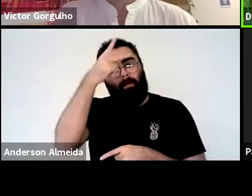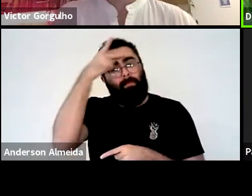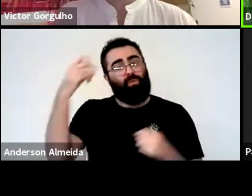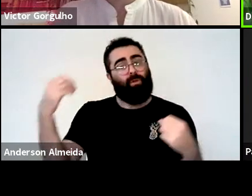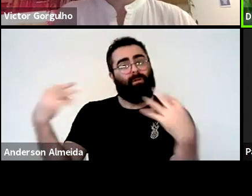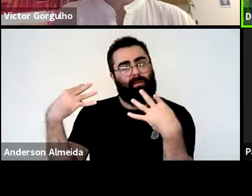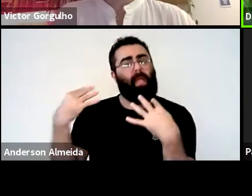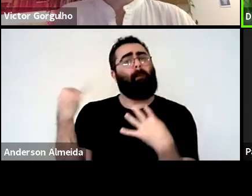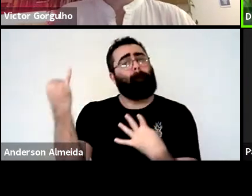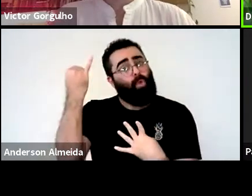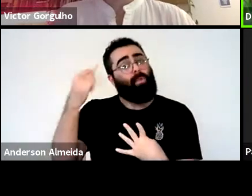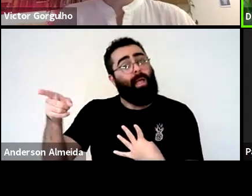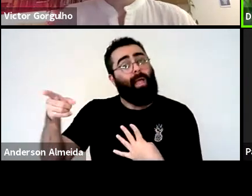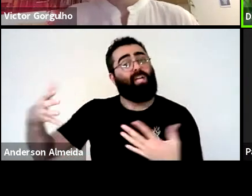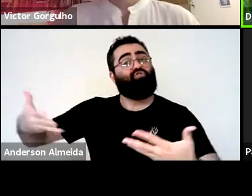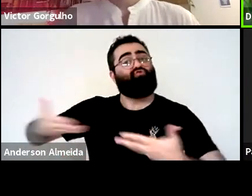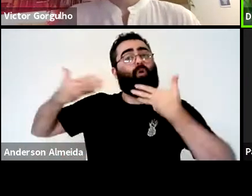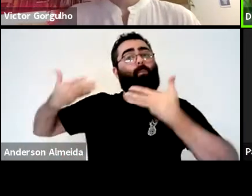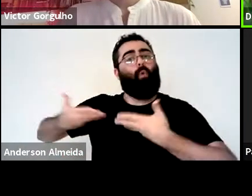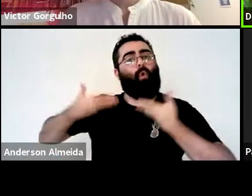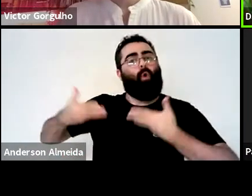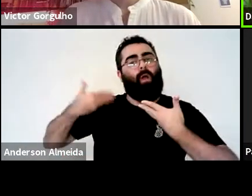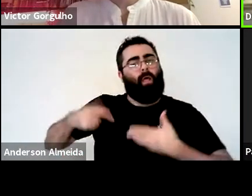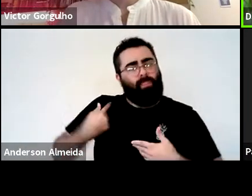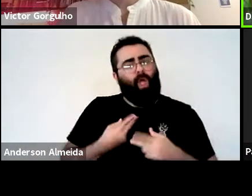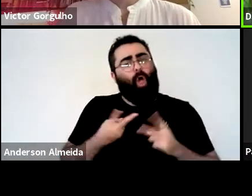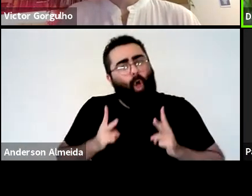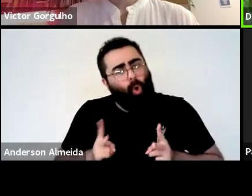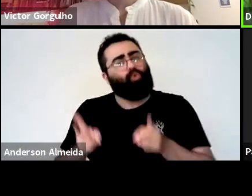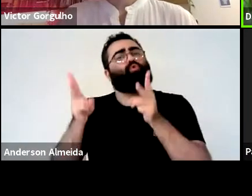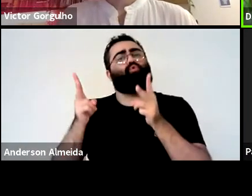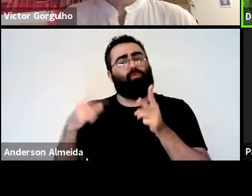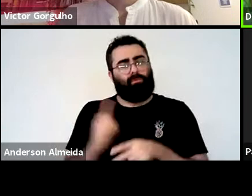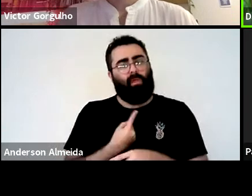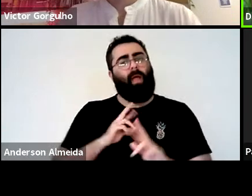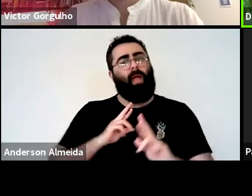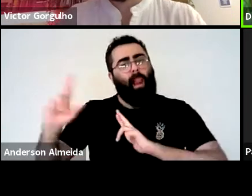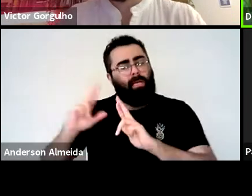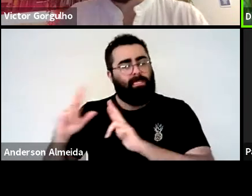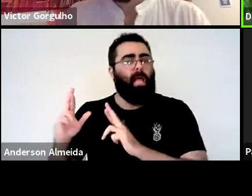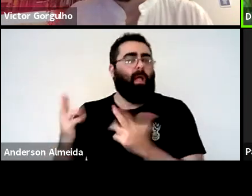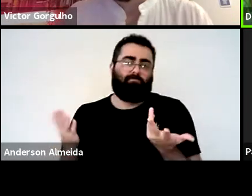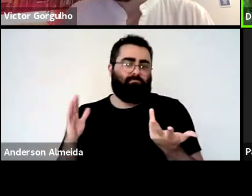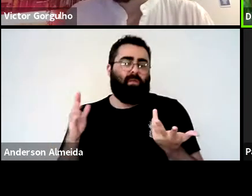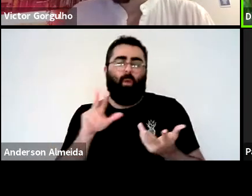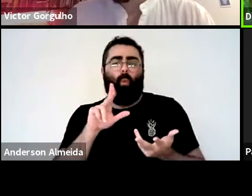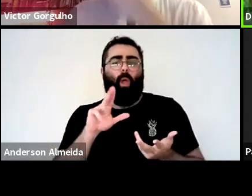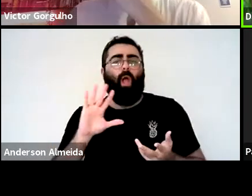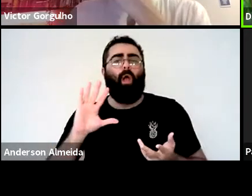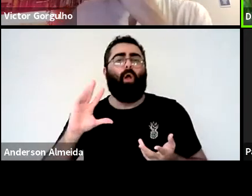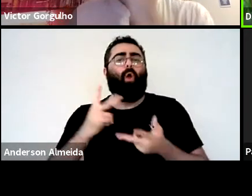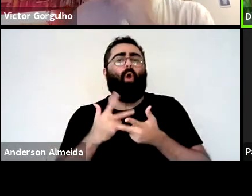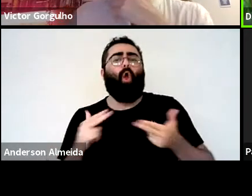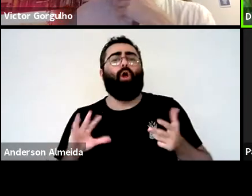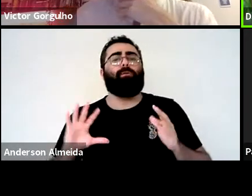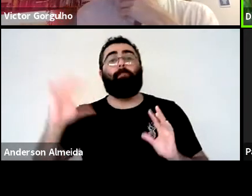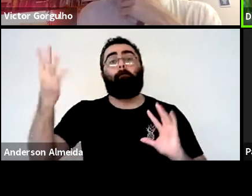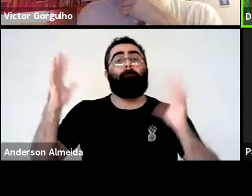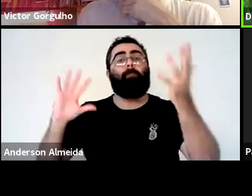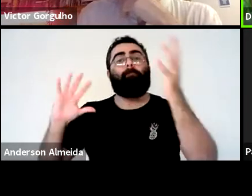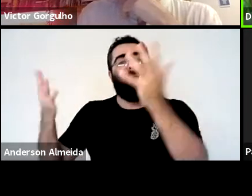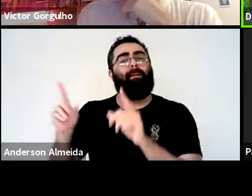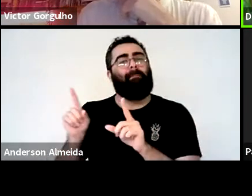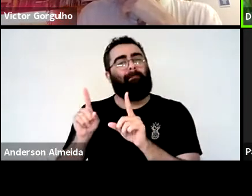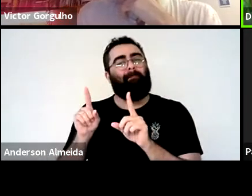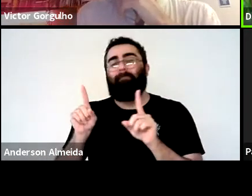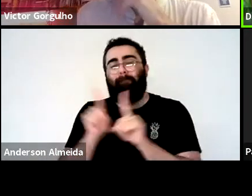e continuar na ação, assim. Tem o público, tem a minha relação com o Wallace, tem outras coisas que vão aparecendo, mas eu acho que a soma dessas coisas fazem com que o